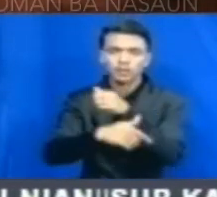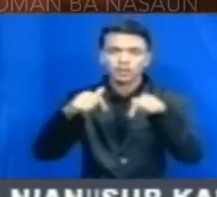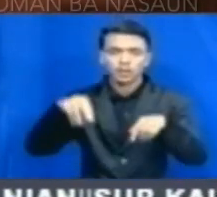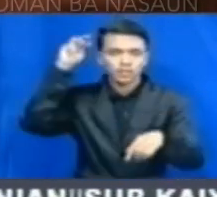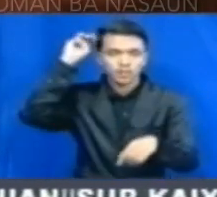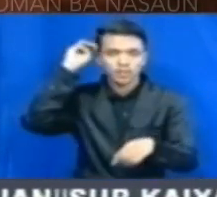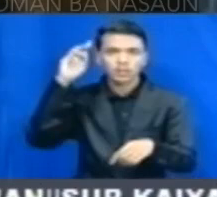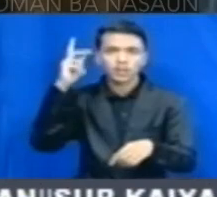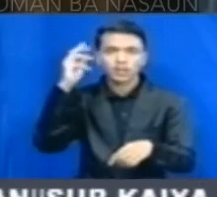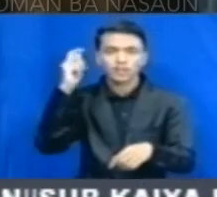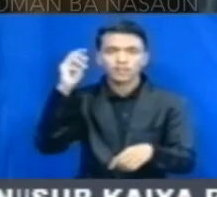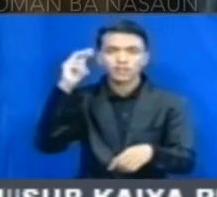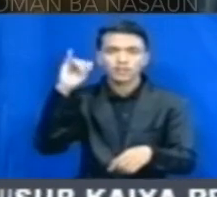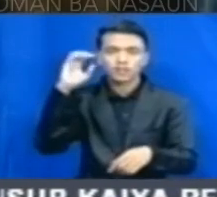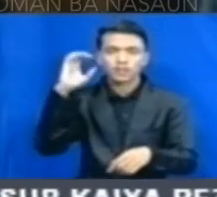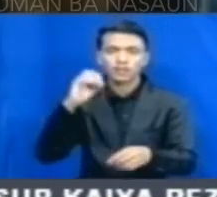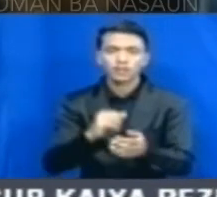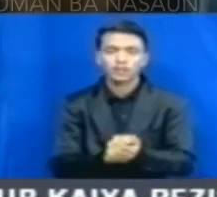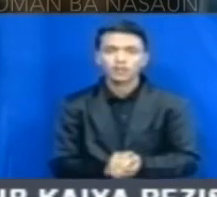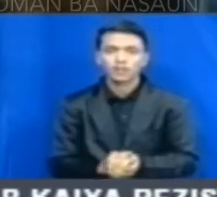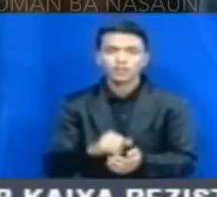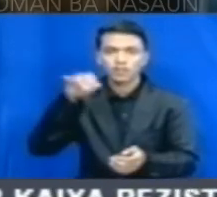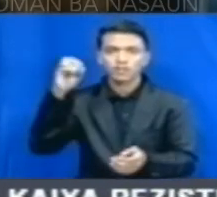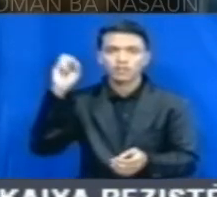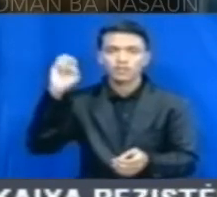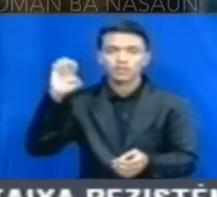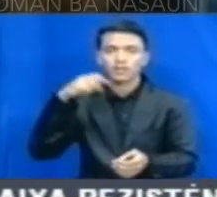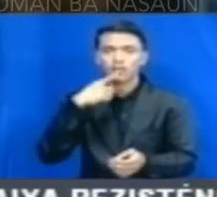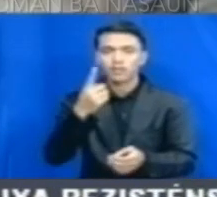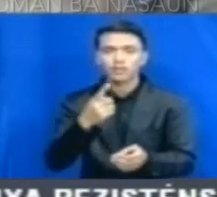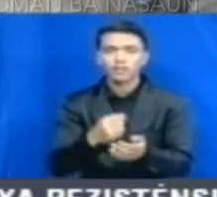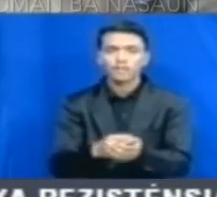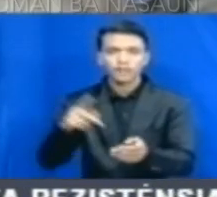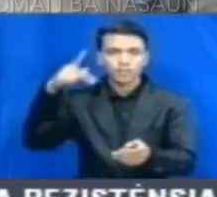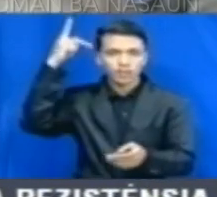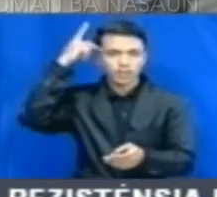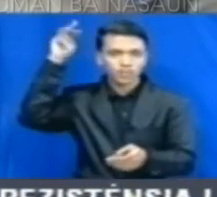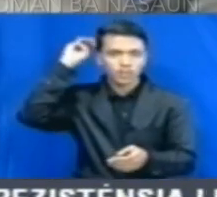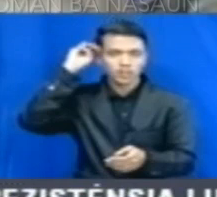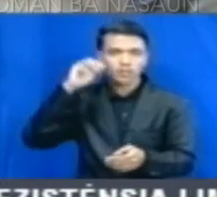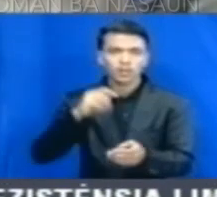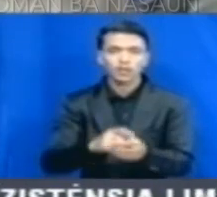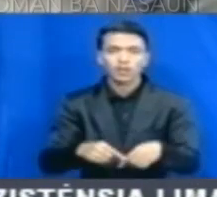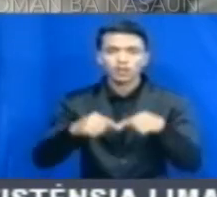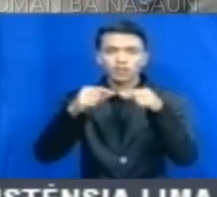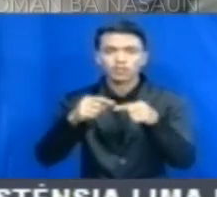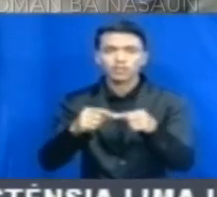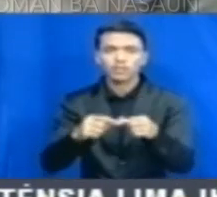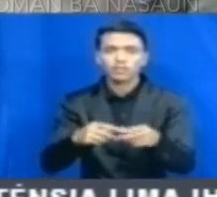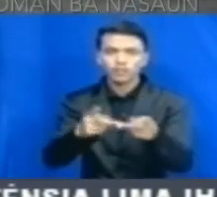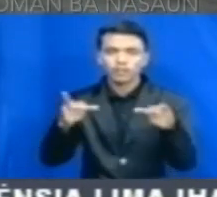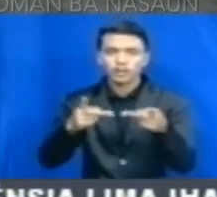Ministro Turismo, Comércio e Indústria, J. Lucas do Carmo, Hateten, Política Ministério União a tu foco para investimento e